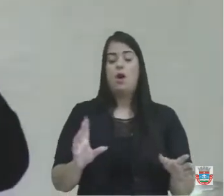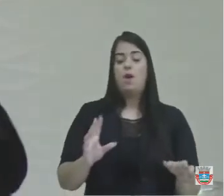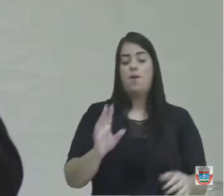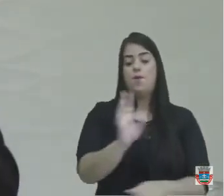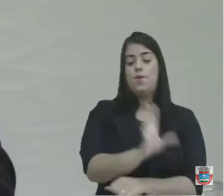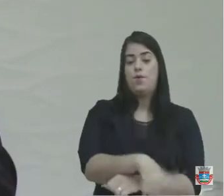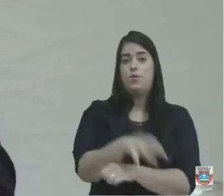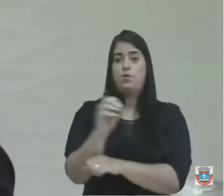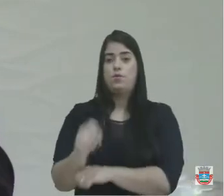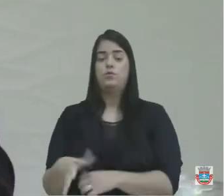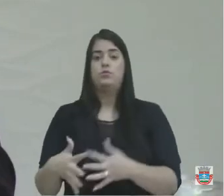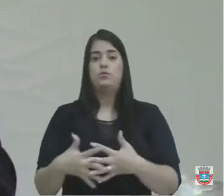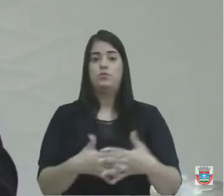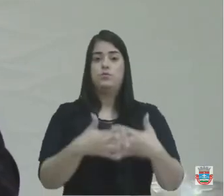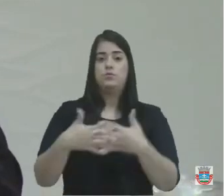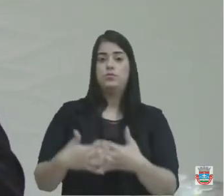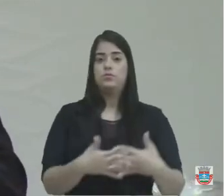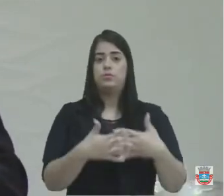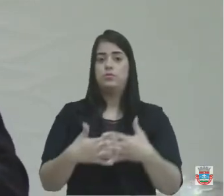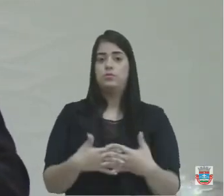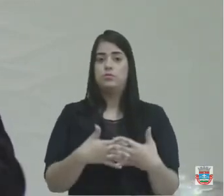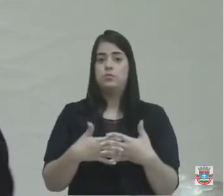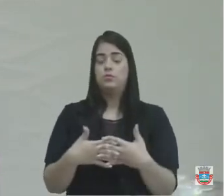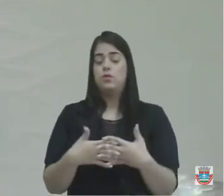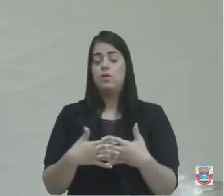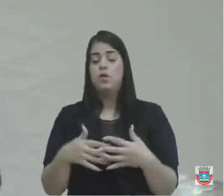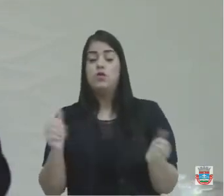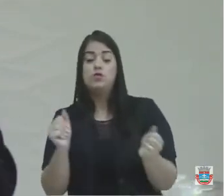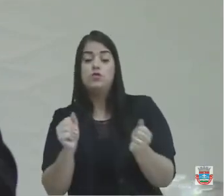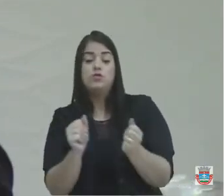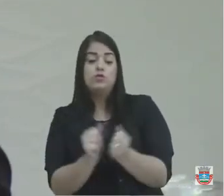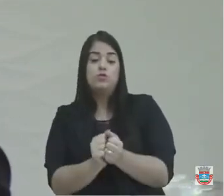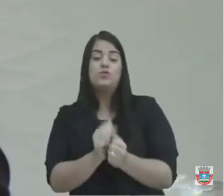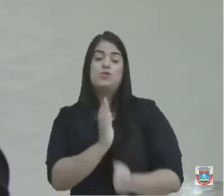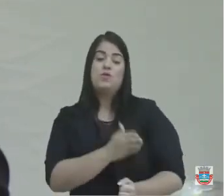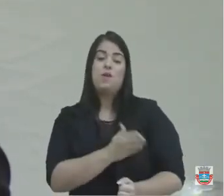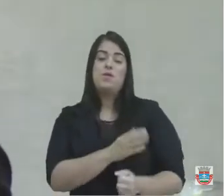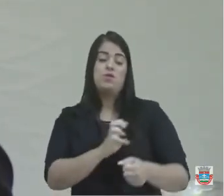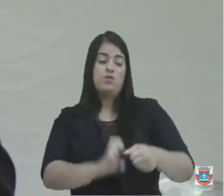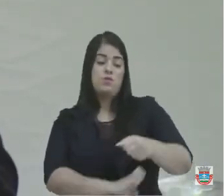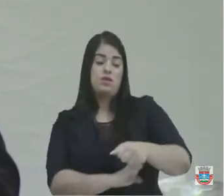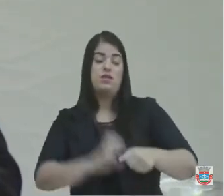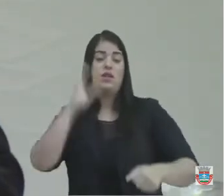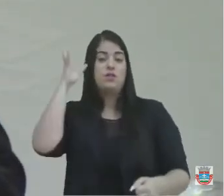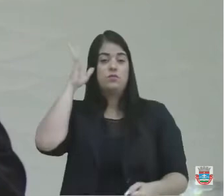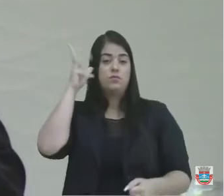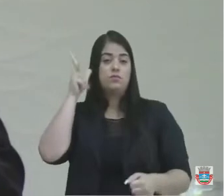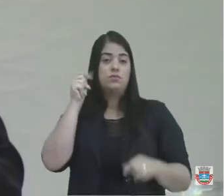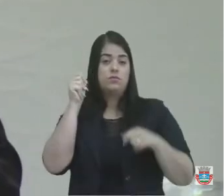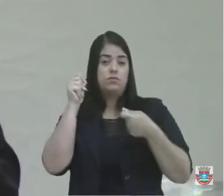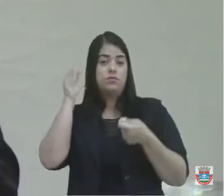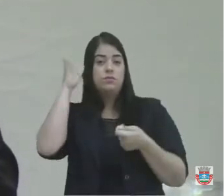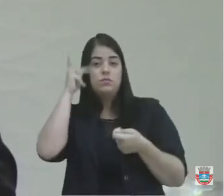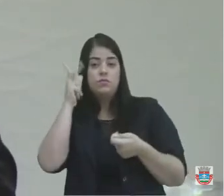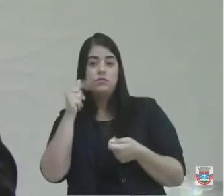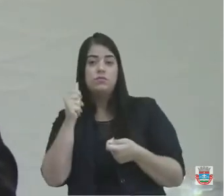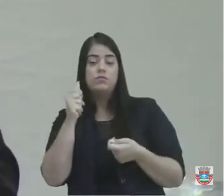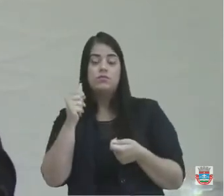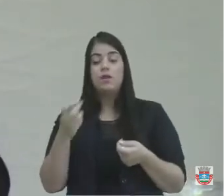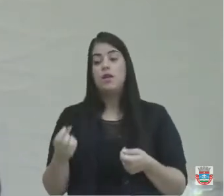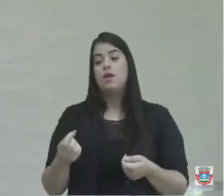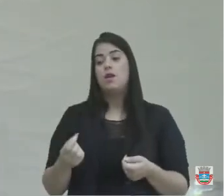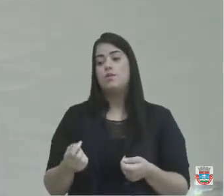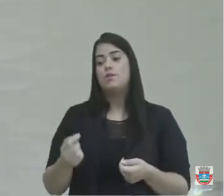de terra junto com o grande amigo empresário José Almeida que liberou aí e juntos nós já fizemos quase